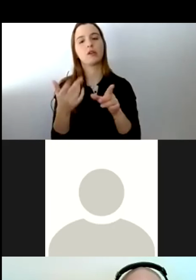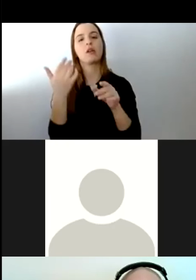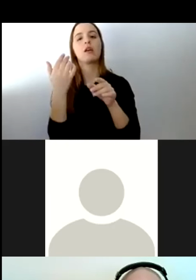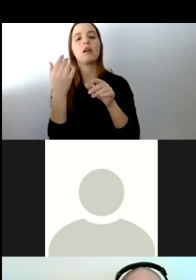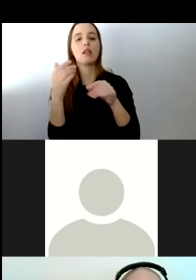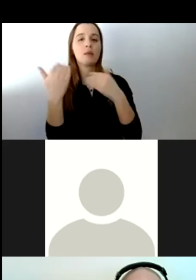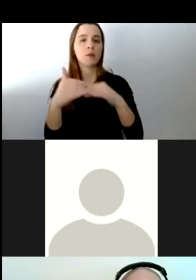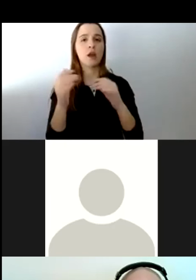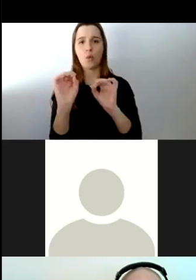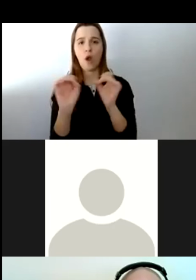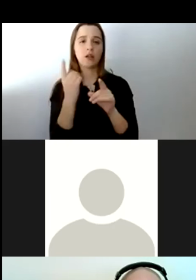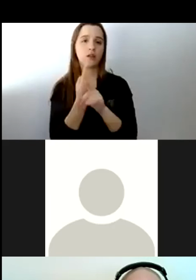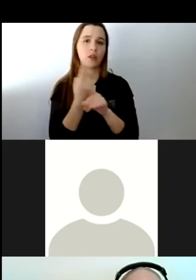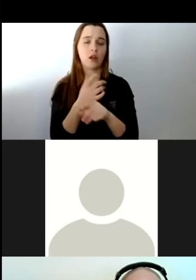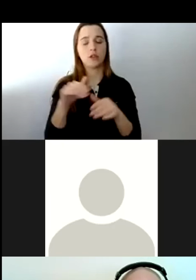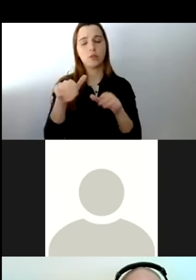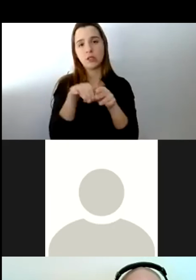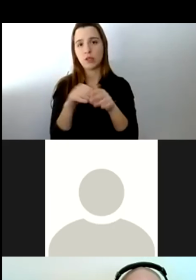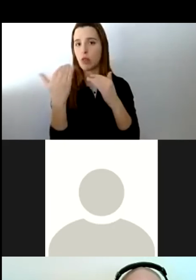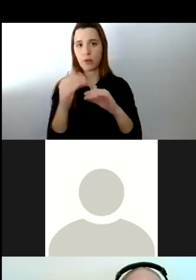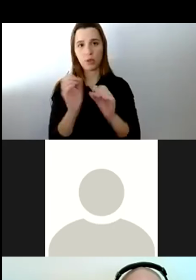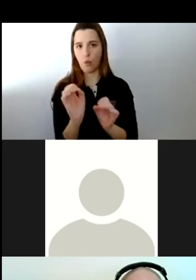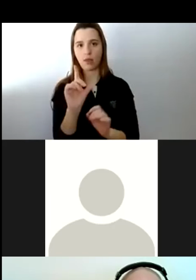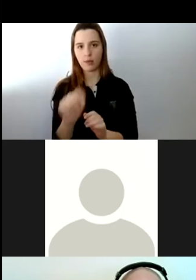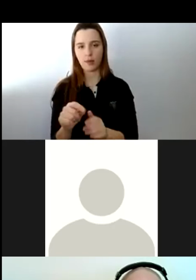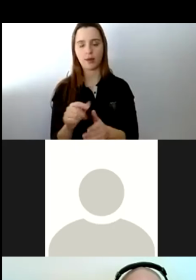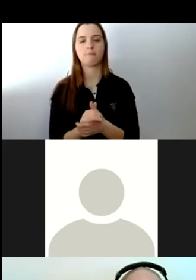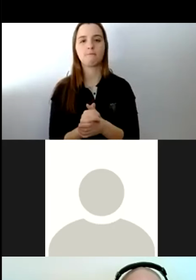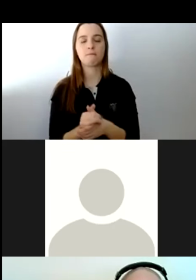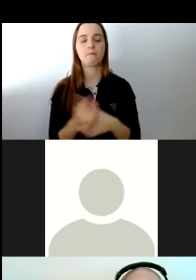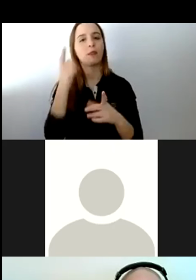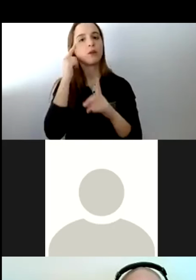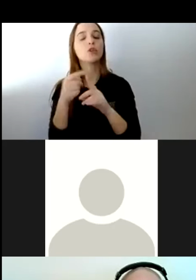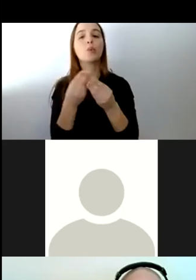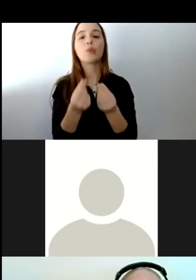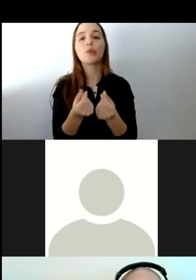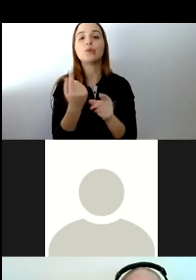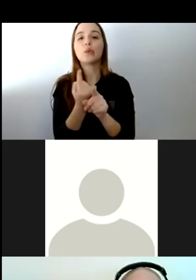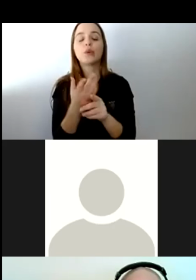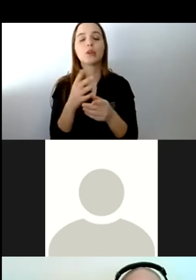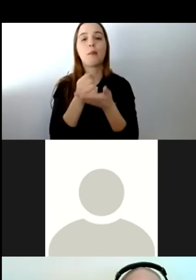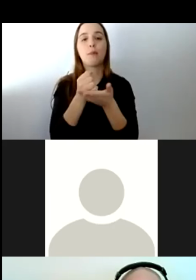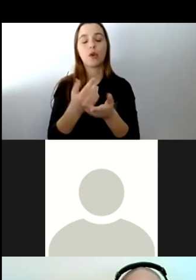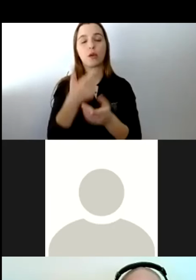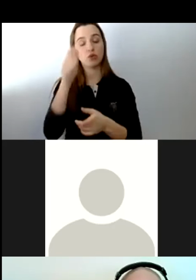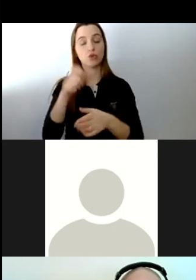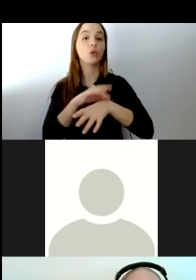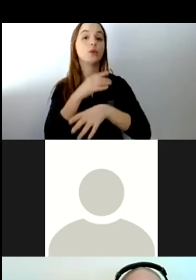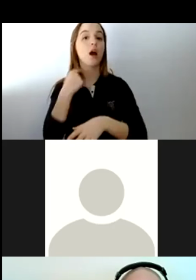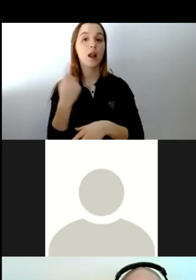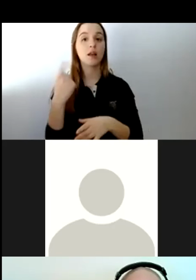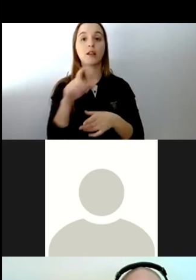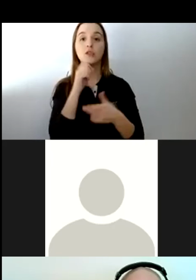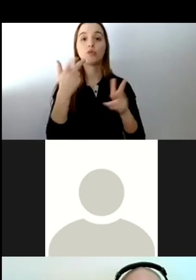restrições na participação. No âmbito dos produtos de apoio, a pessoa com doença rara tem ao seu dispor o